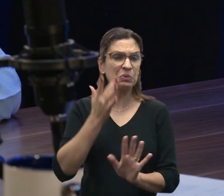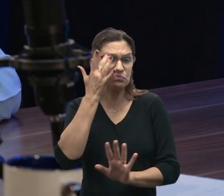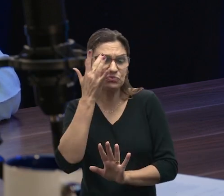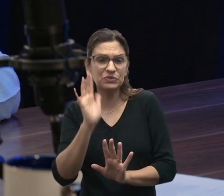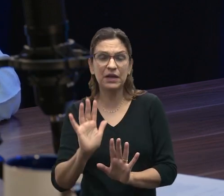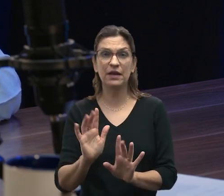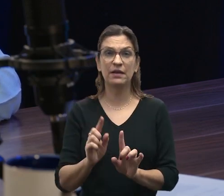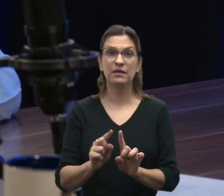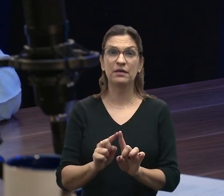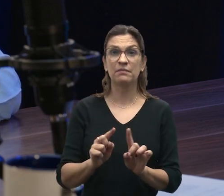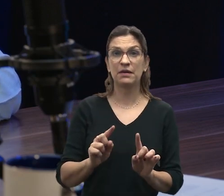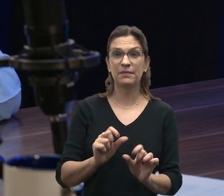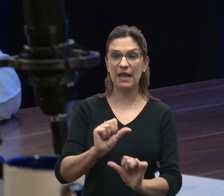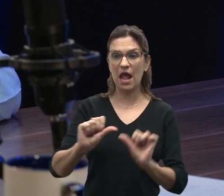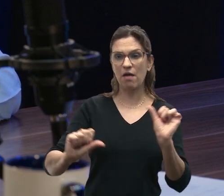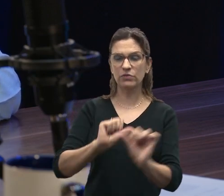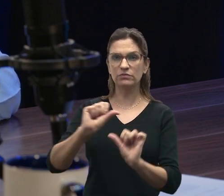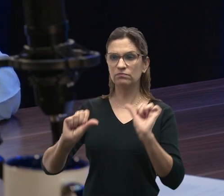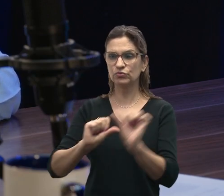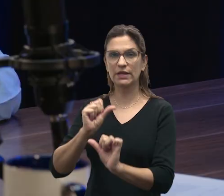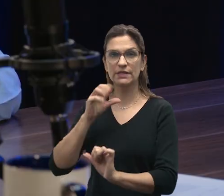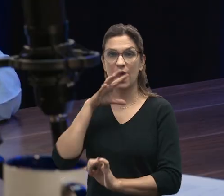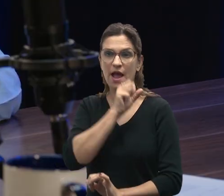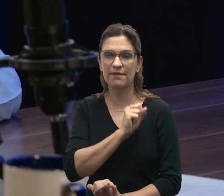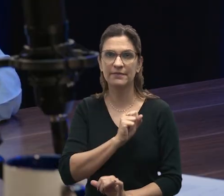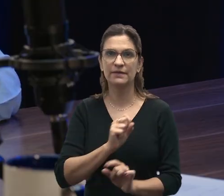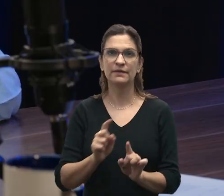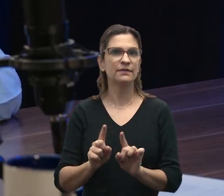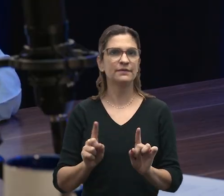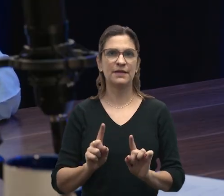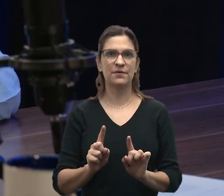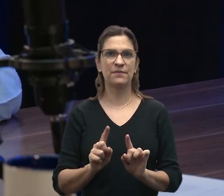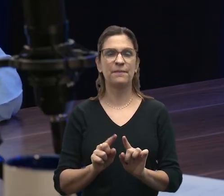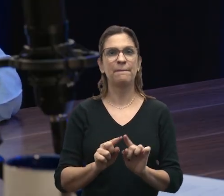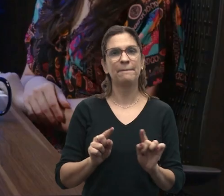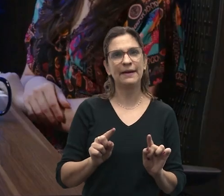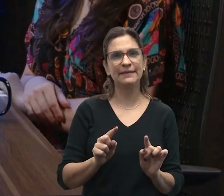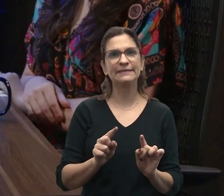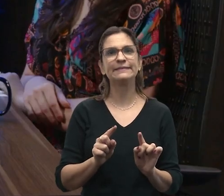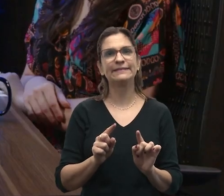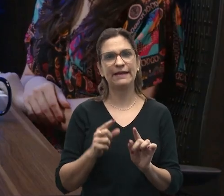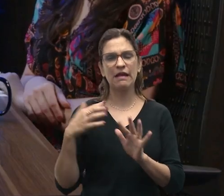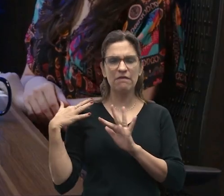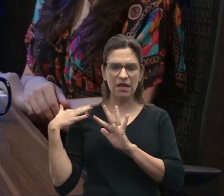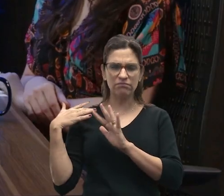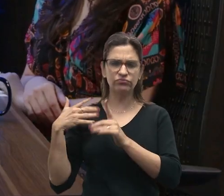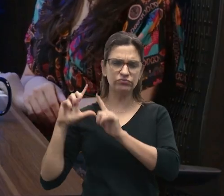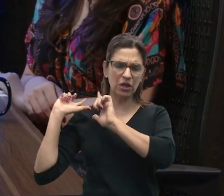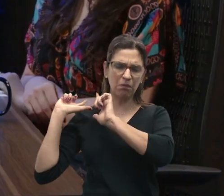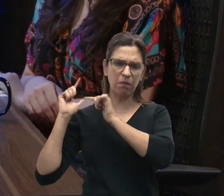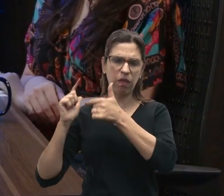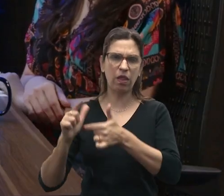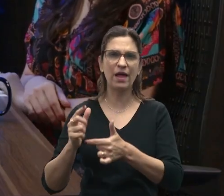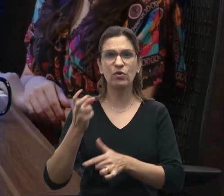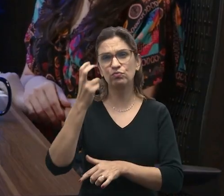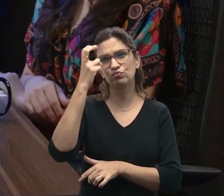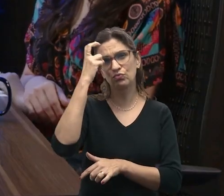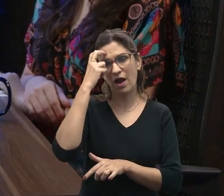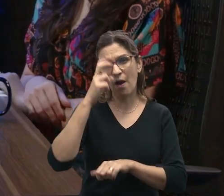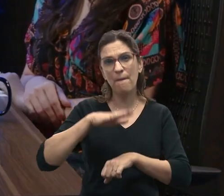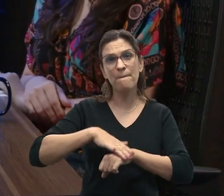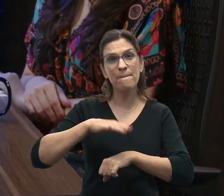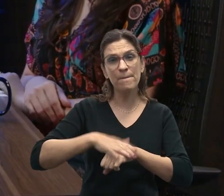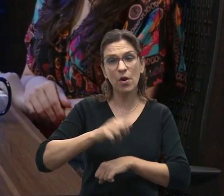não consegue mudar diretamente, mas que é toda uma situação cultural, histórica da sociedade. Então, você, às vezes,